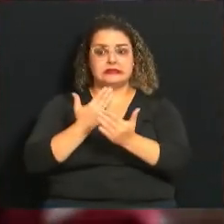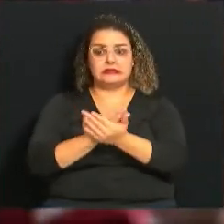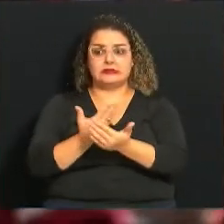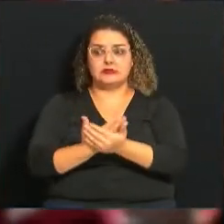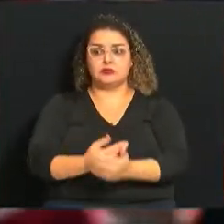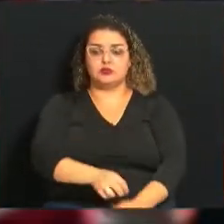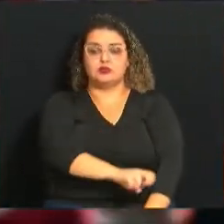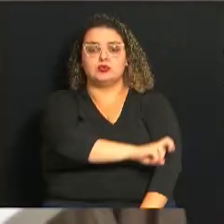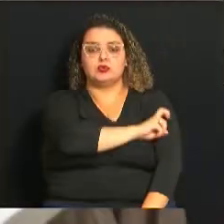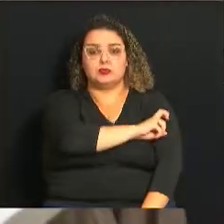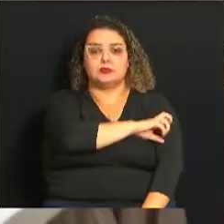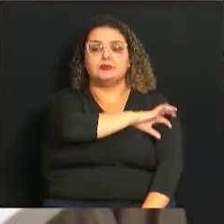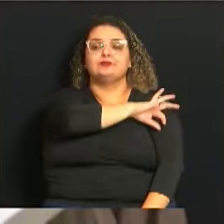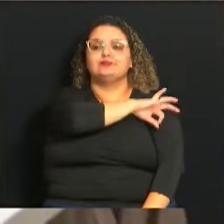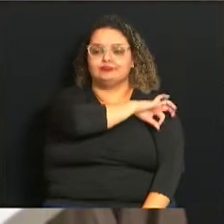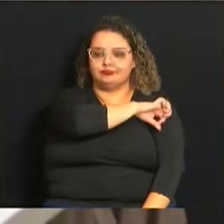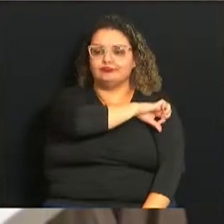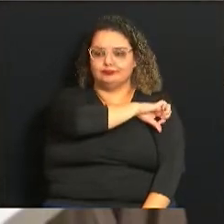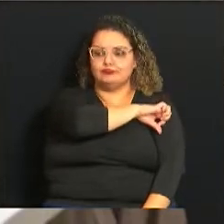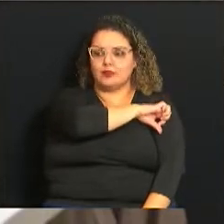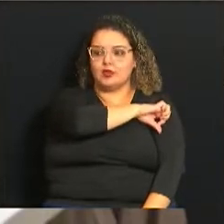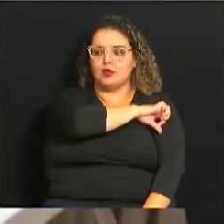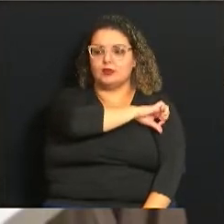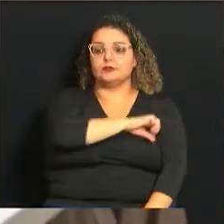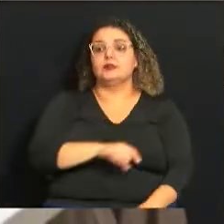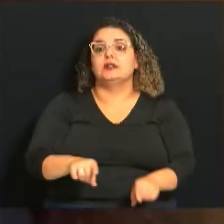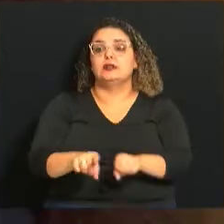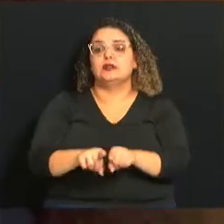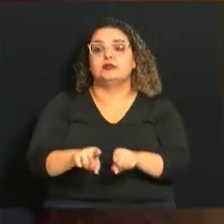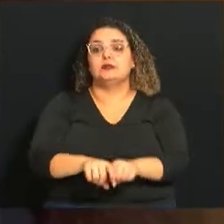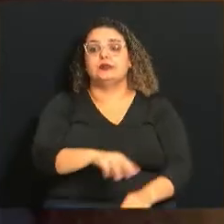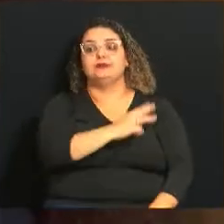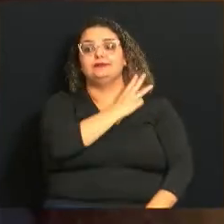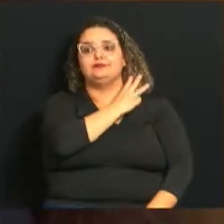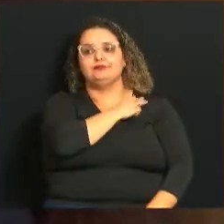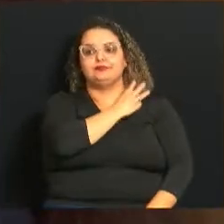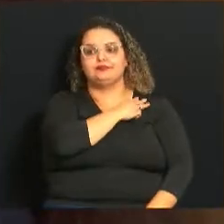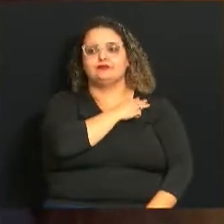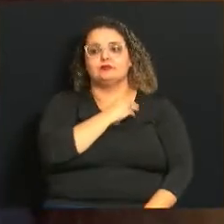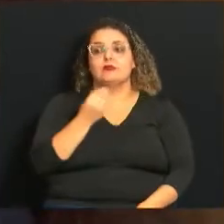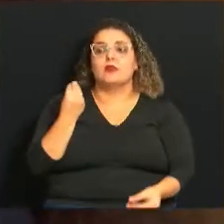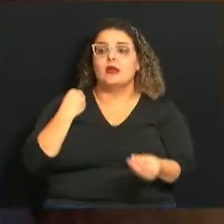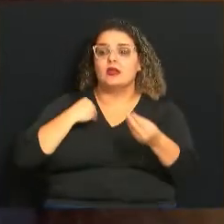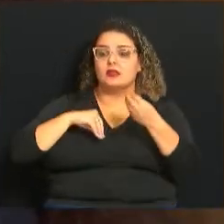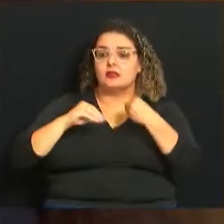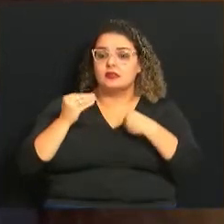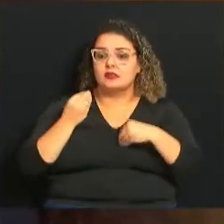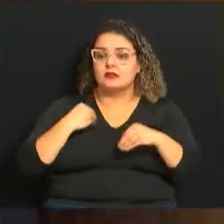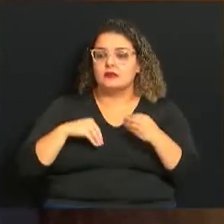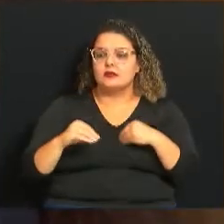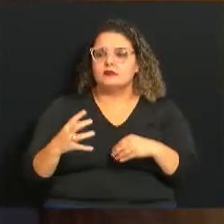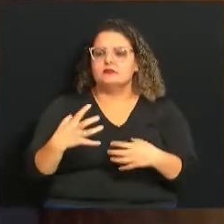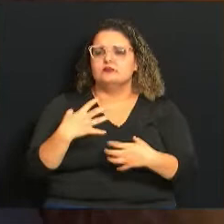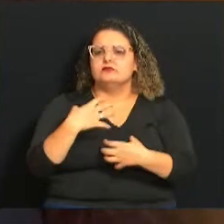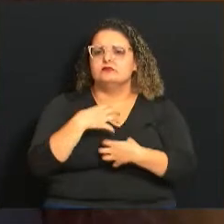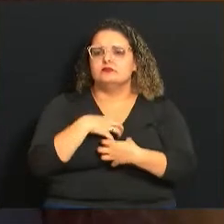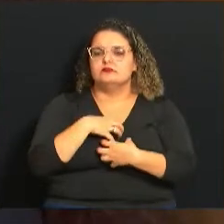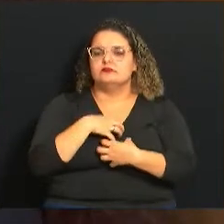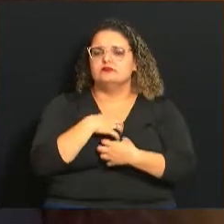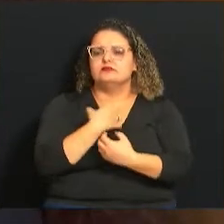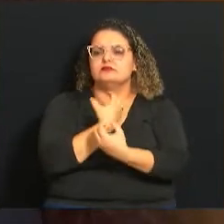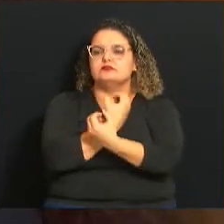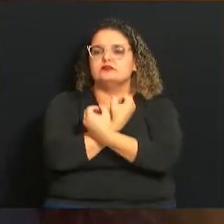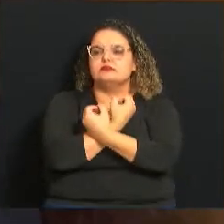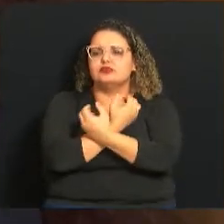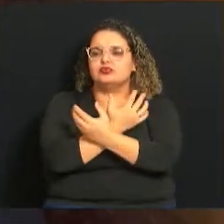ano do ensino fundamental e 3ª série do ensino médio. A depressão é um sentimento de vazio. É